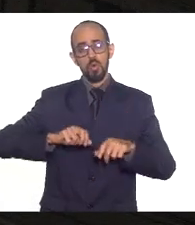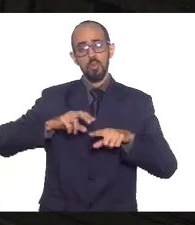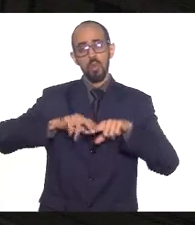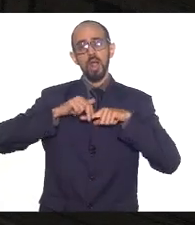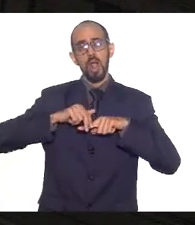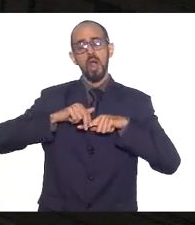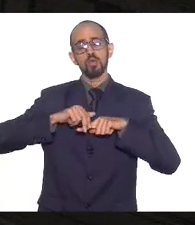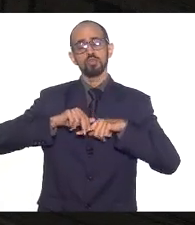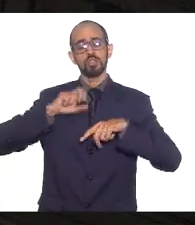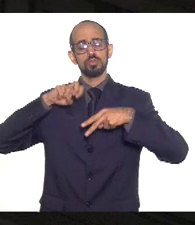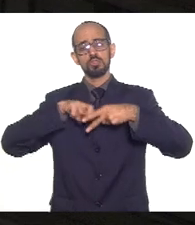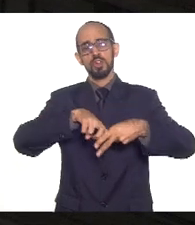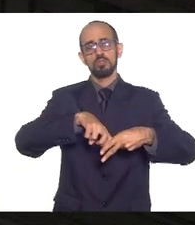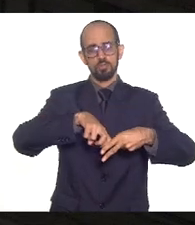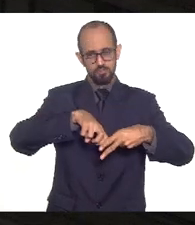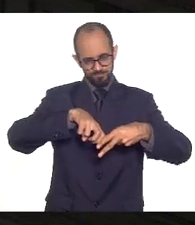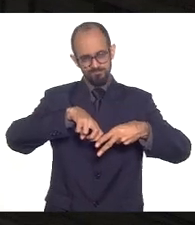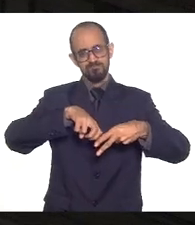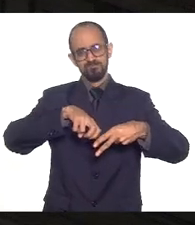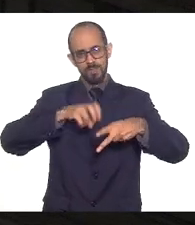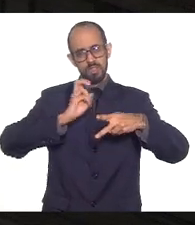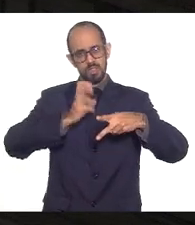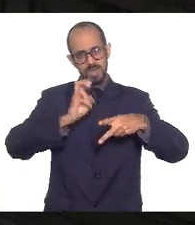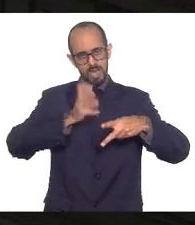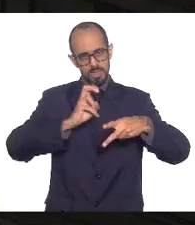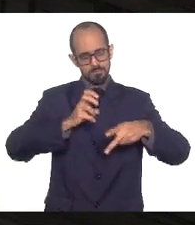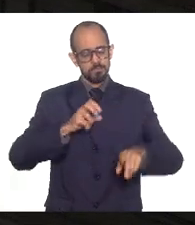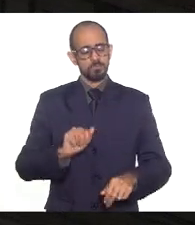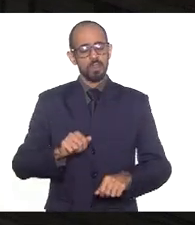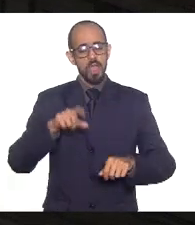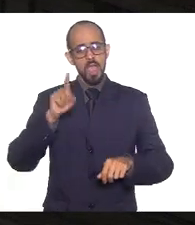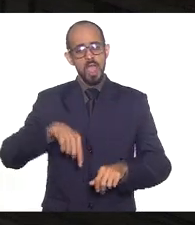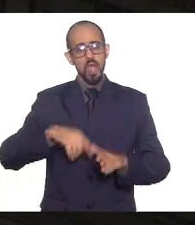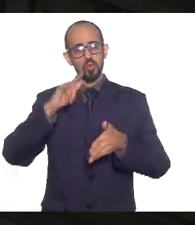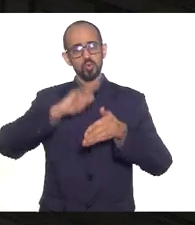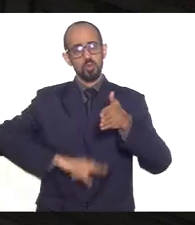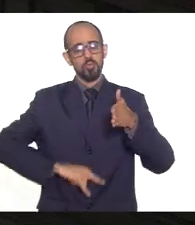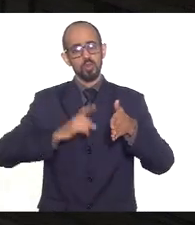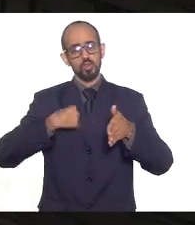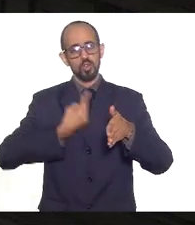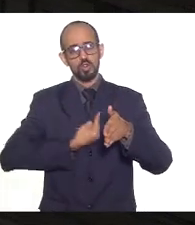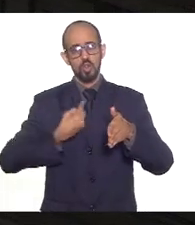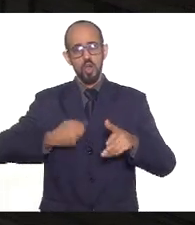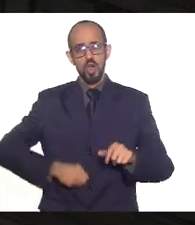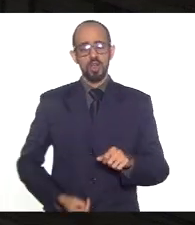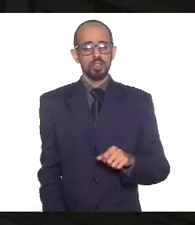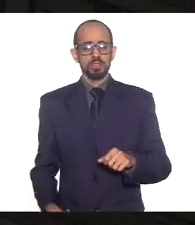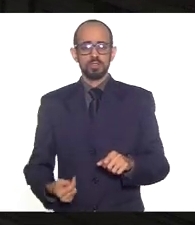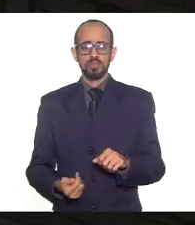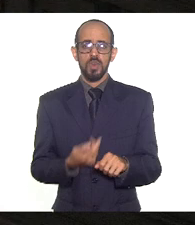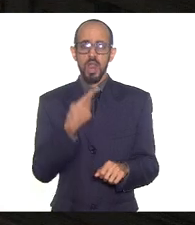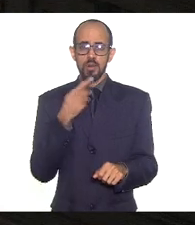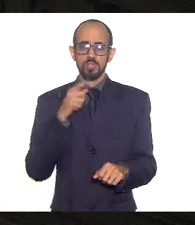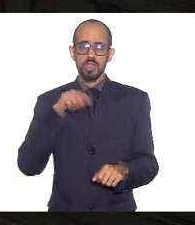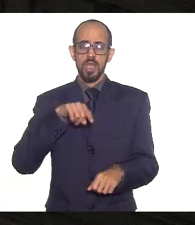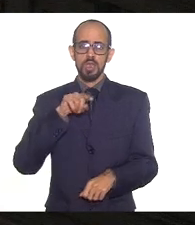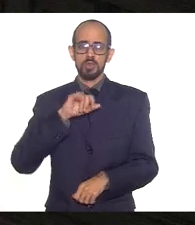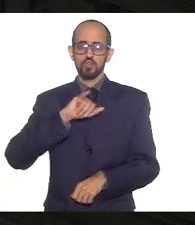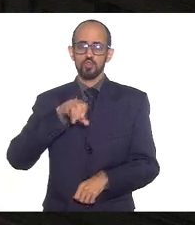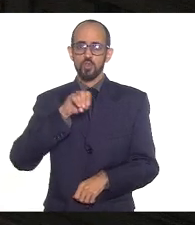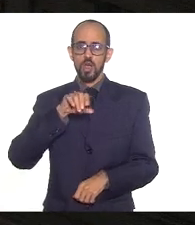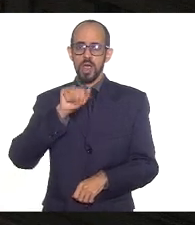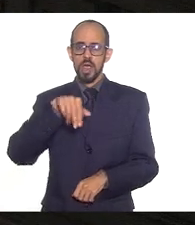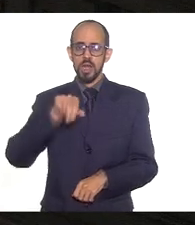atropelamento Ferroviário Esse é um dossier que nós denominamos de Joana